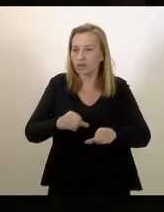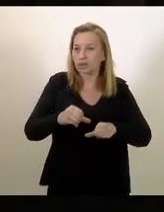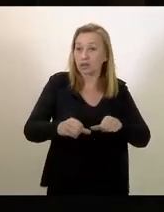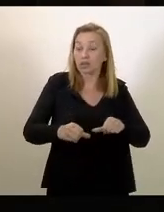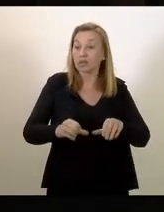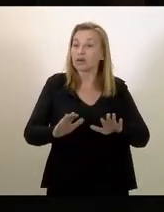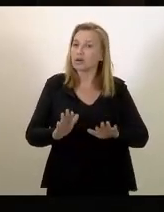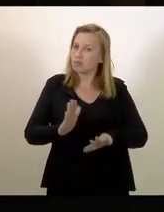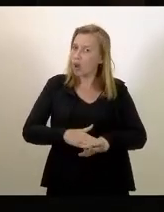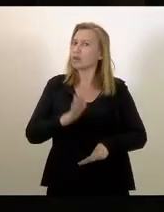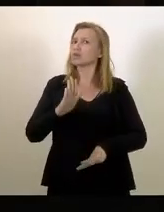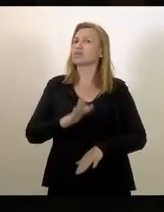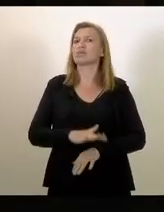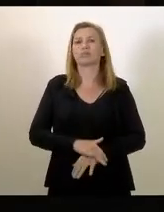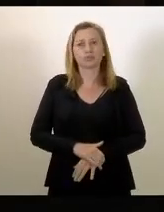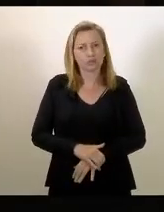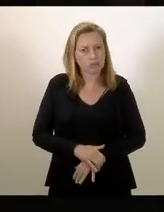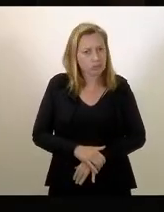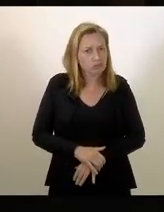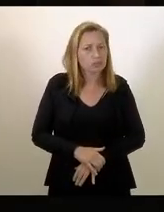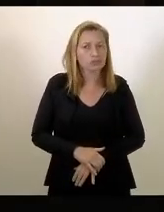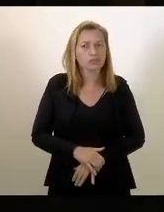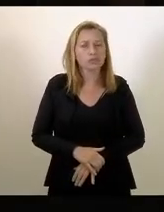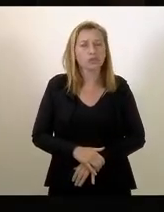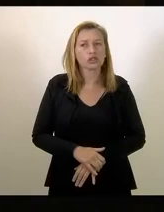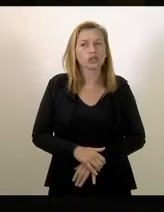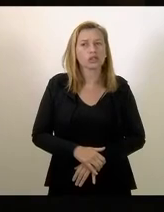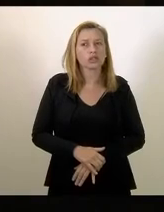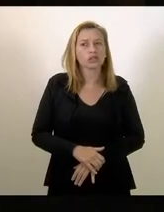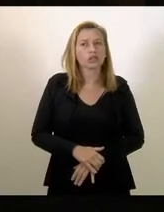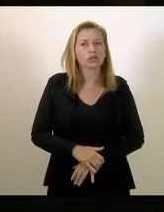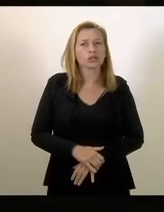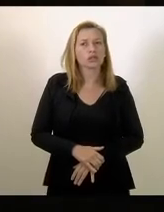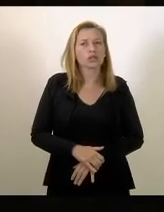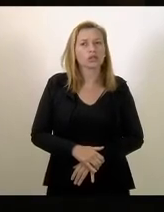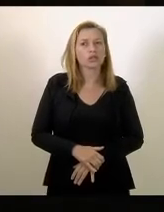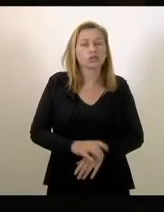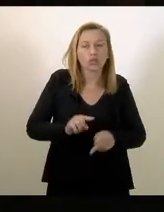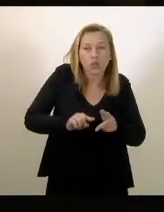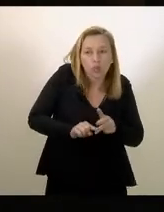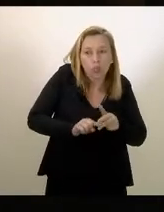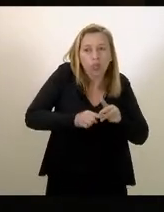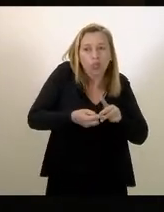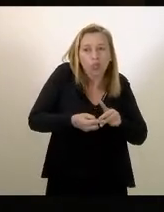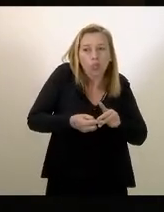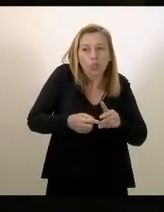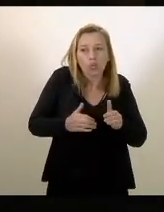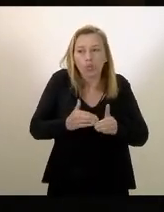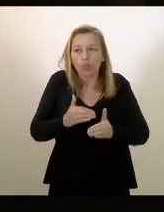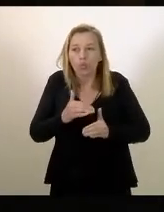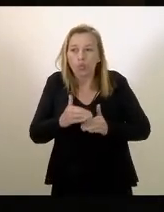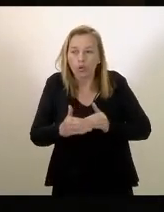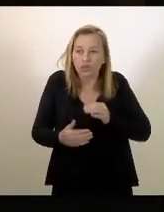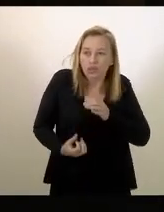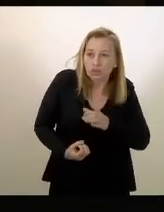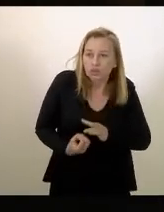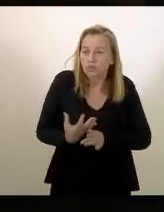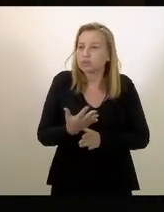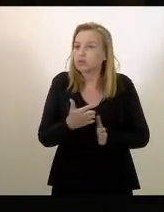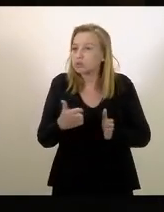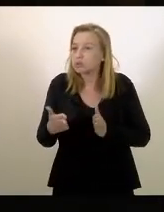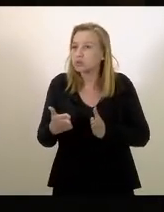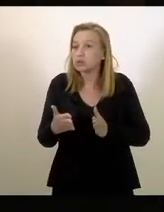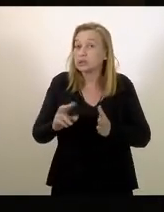e mais houve um aperfeiçoamento do processo produtivo isto